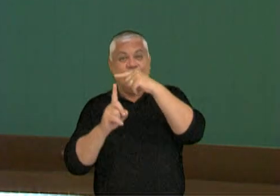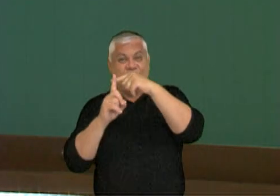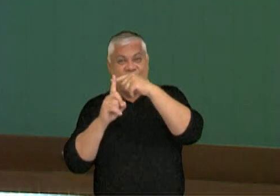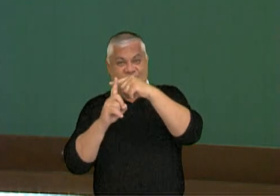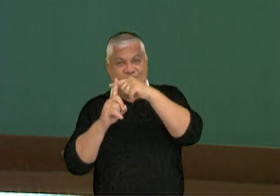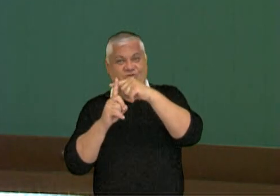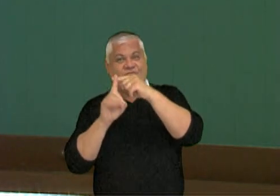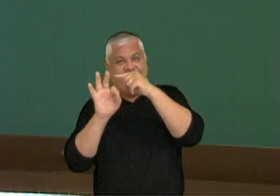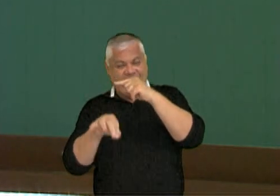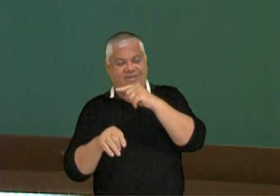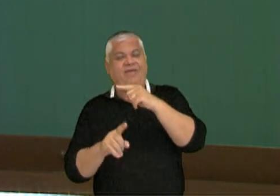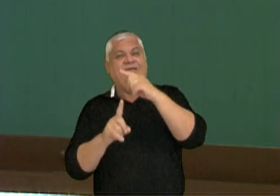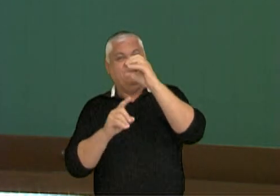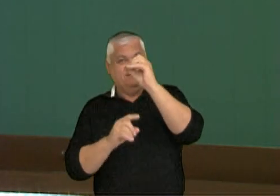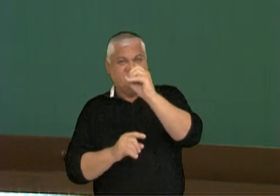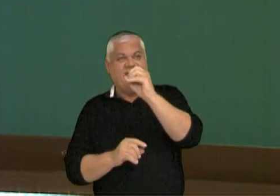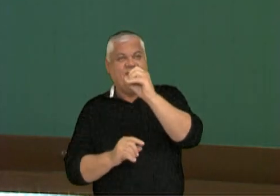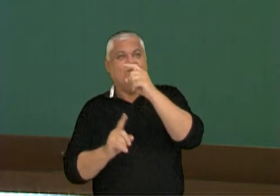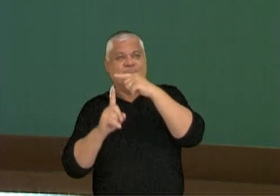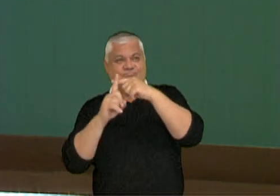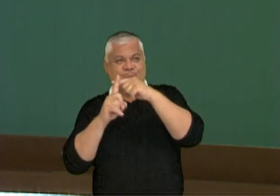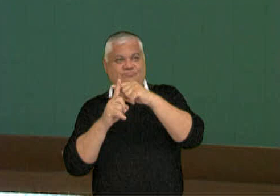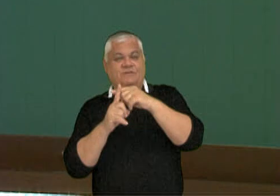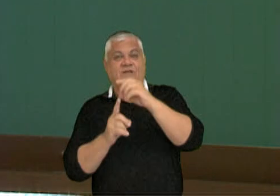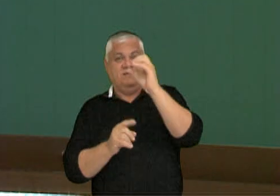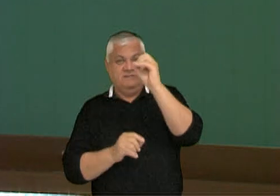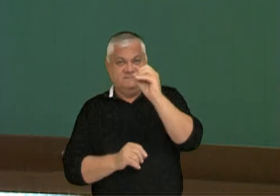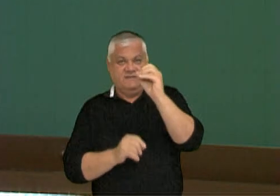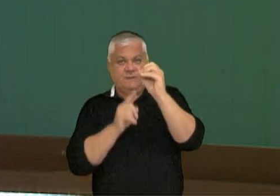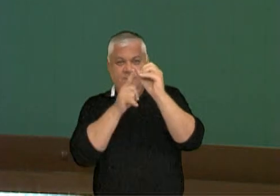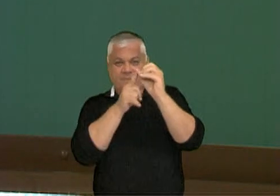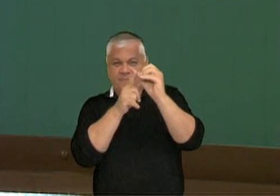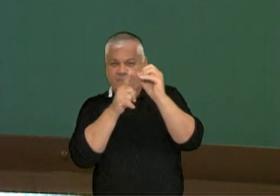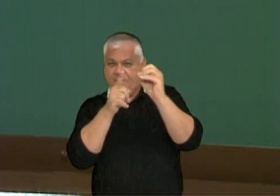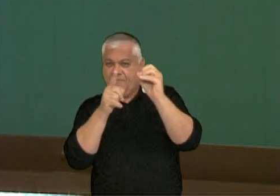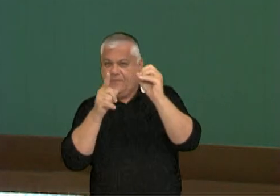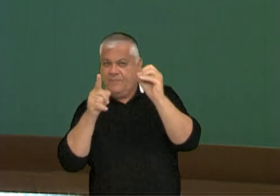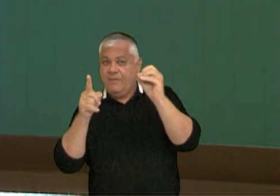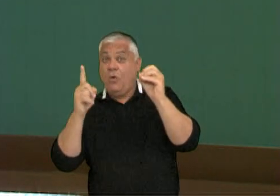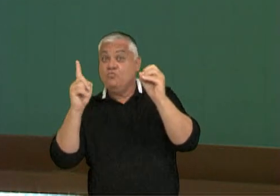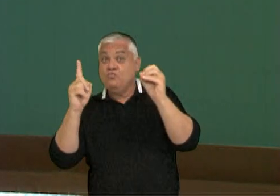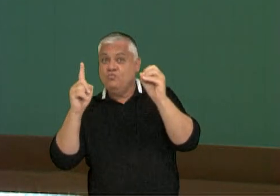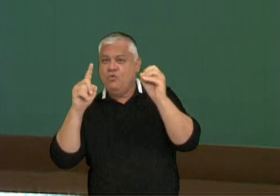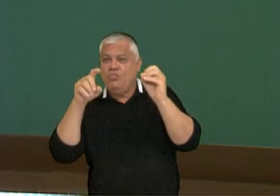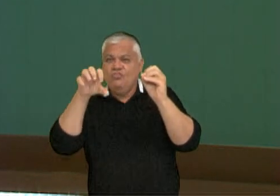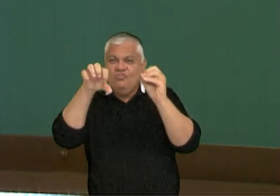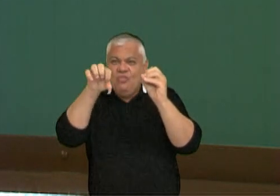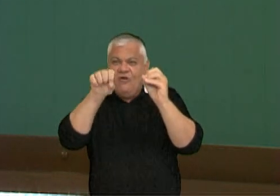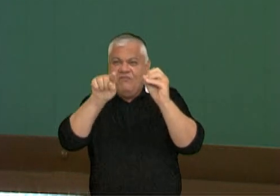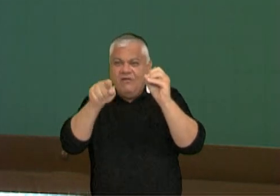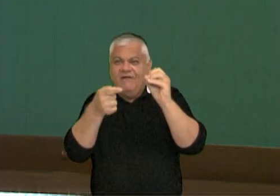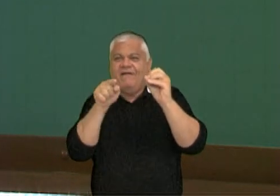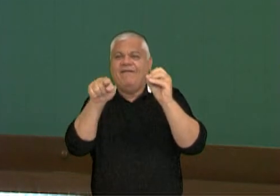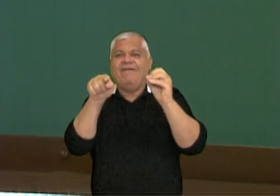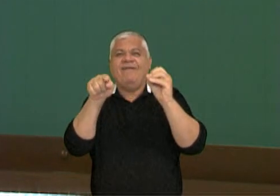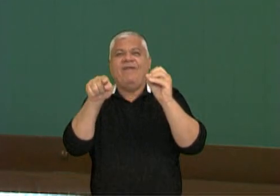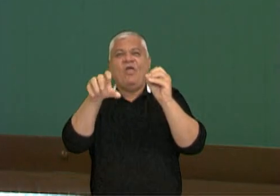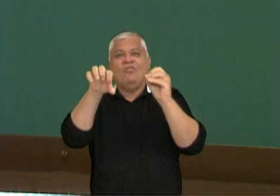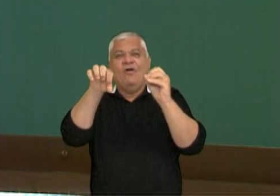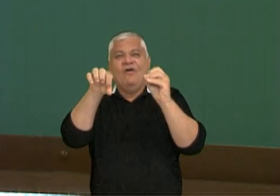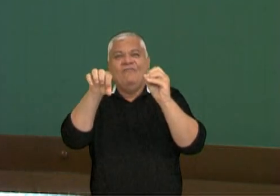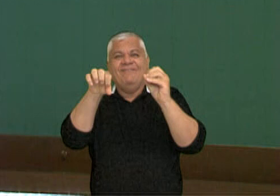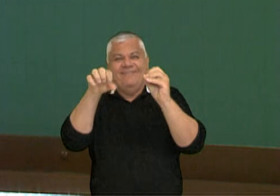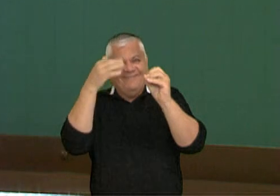a parte inteira. Então, significa que ele vai estar entre 0 e 1, ok? E esse 9, como que eu faço